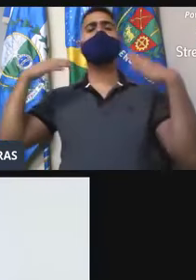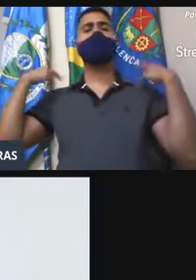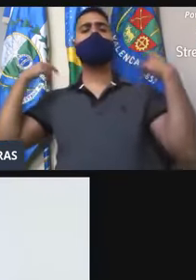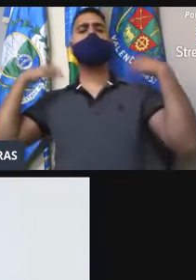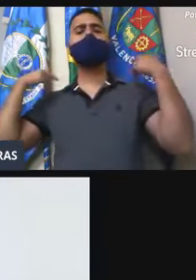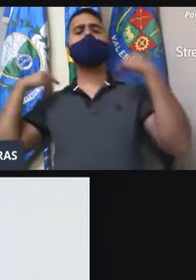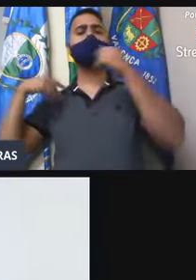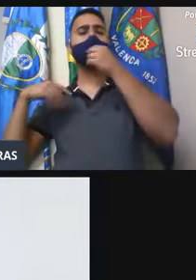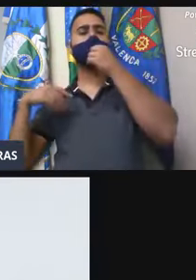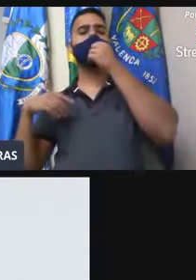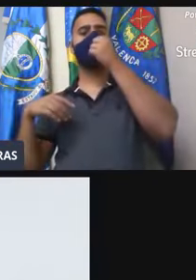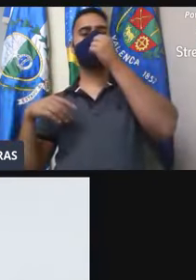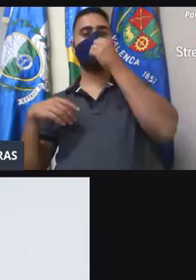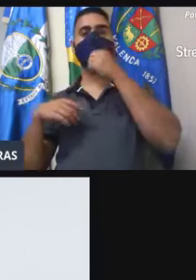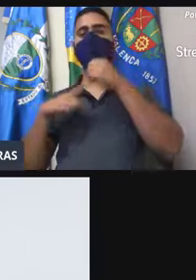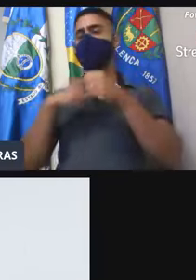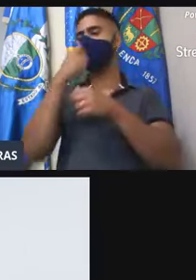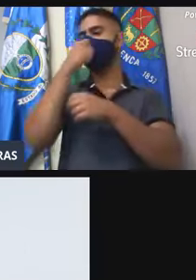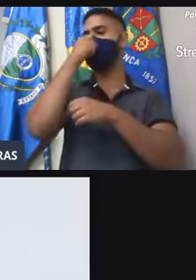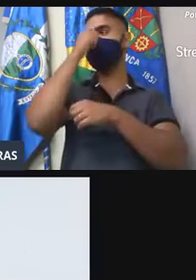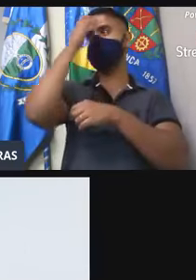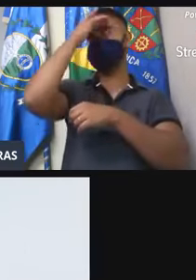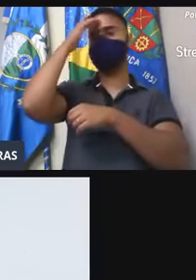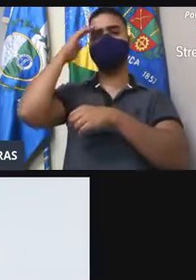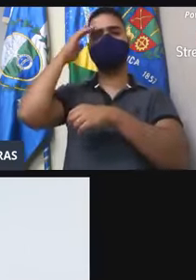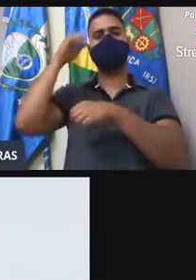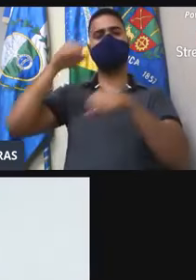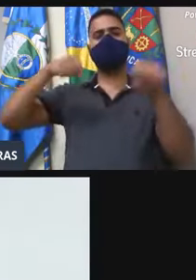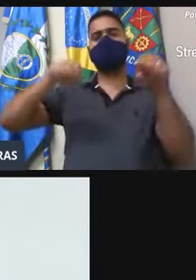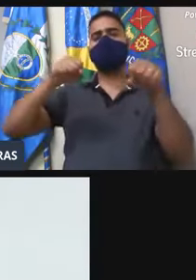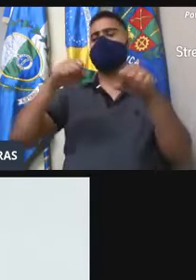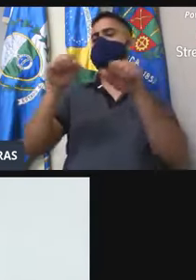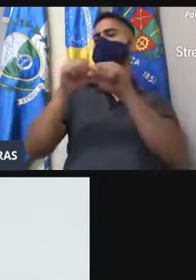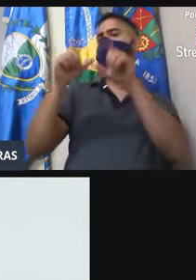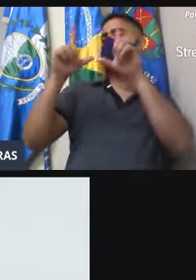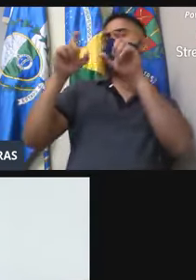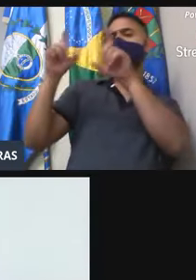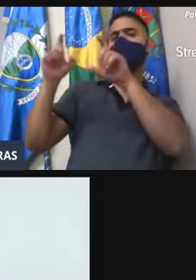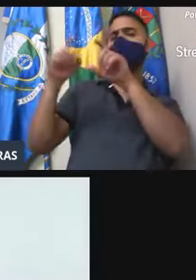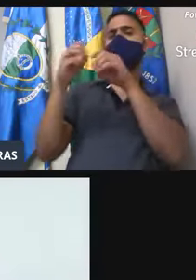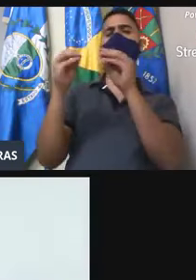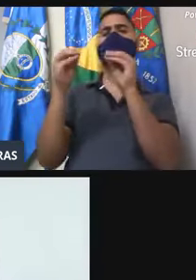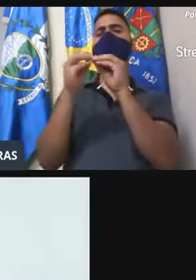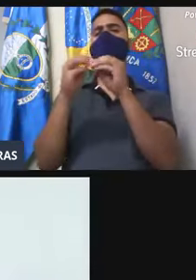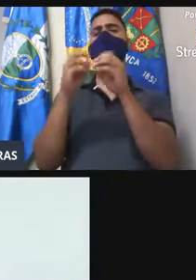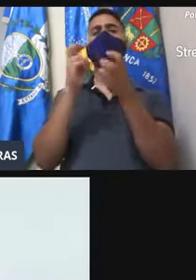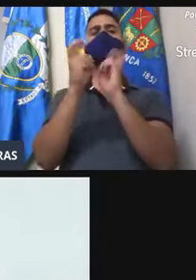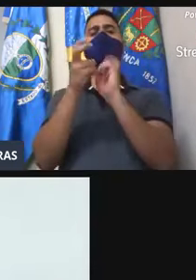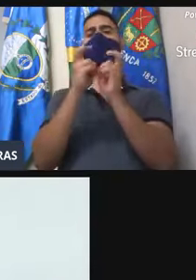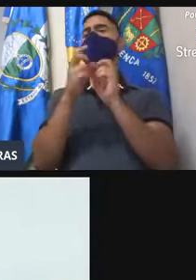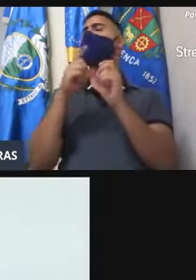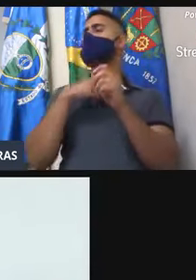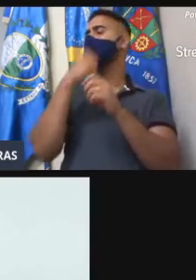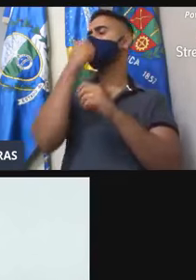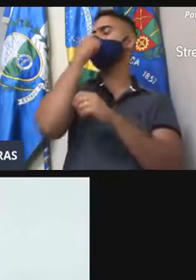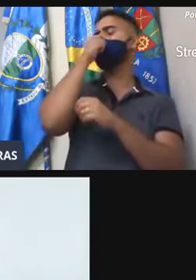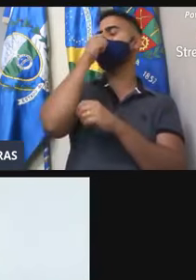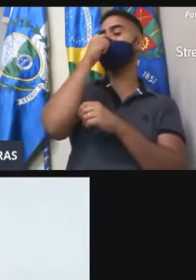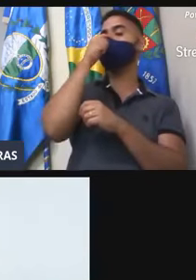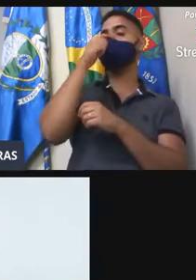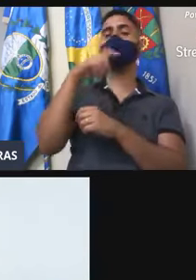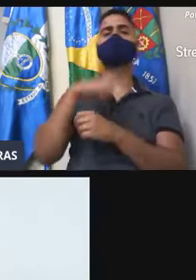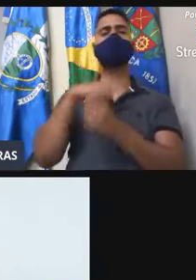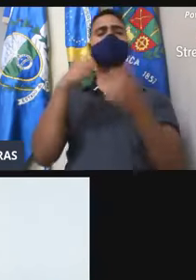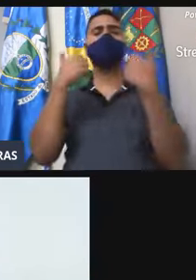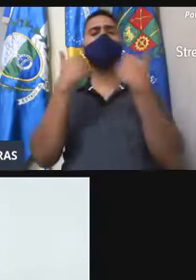manhã ali perto da rodoviária, vereador Rafael, lotado. O pessoal cercou assim, né, para poder fotografia perto do trem, perto da rodoviária. Então tinha muita gente. Tinha um ônibus